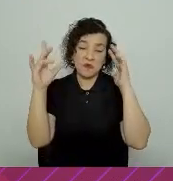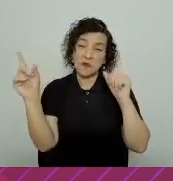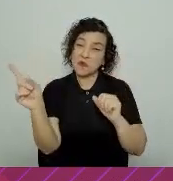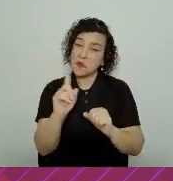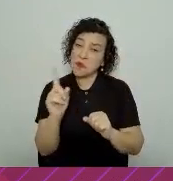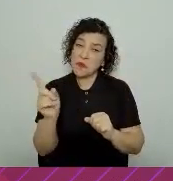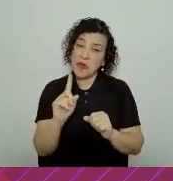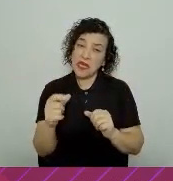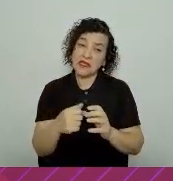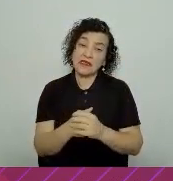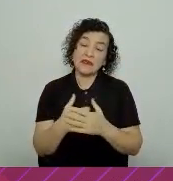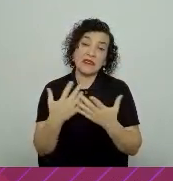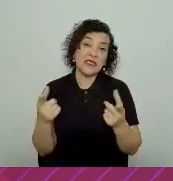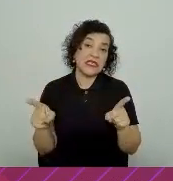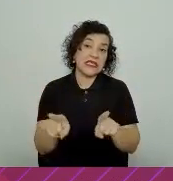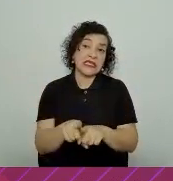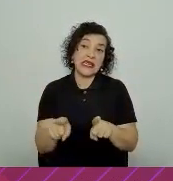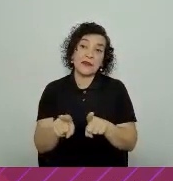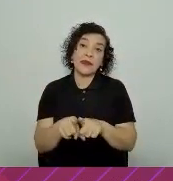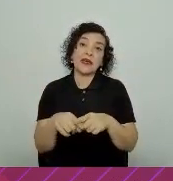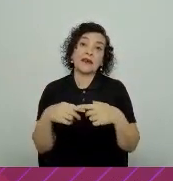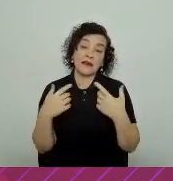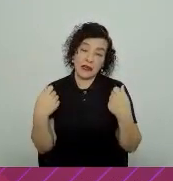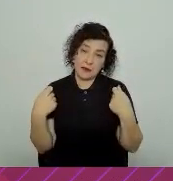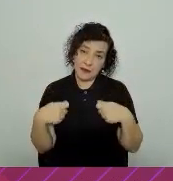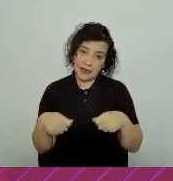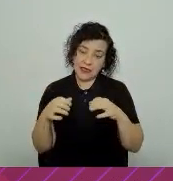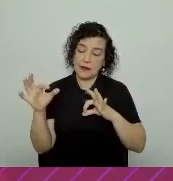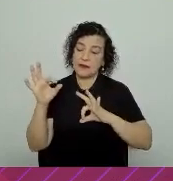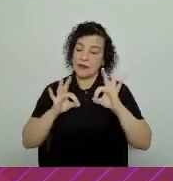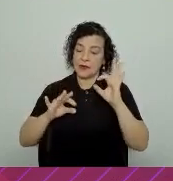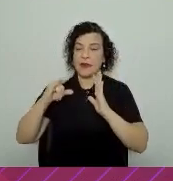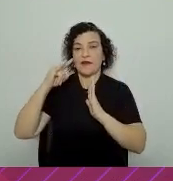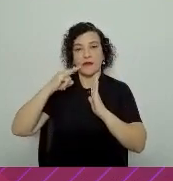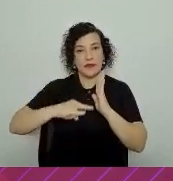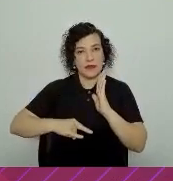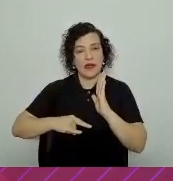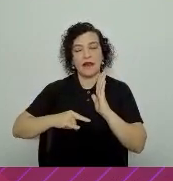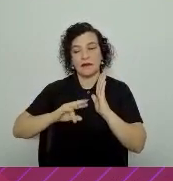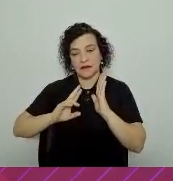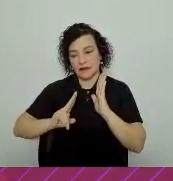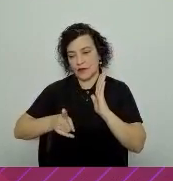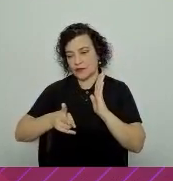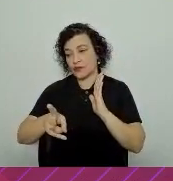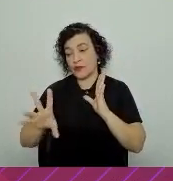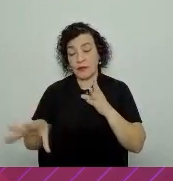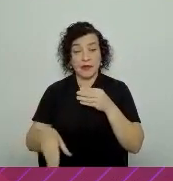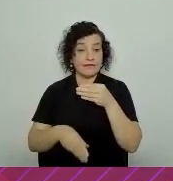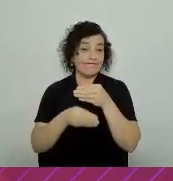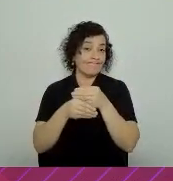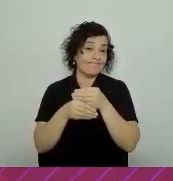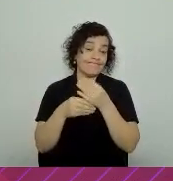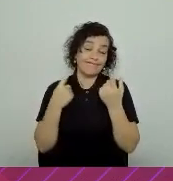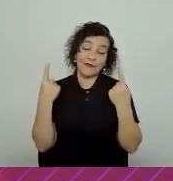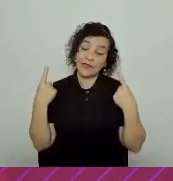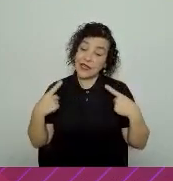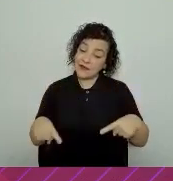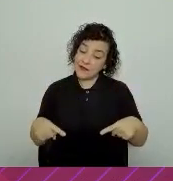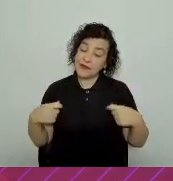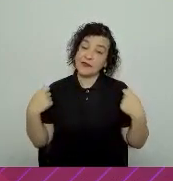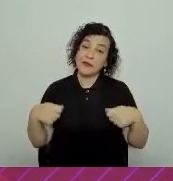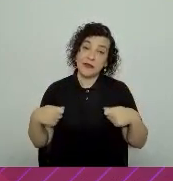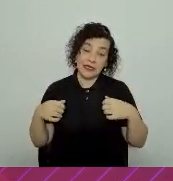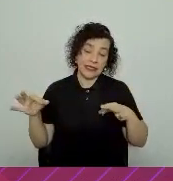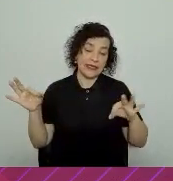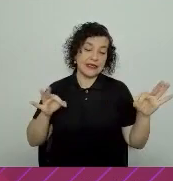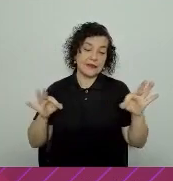não vamos e provavelmente não vamos deixar de fazer nosso formulários Então são conhecimentos a mais aí desafios a mais que a gente vai ter que se preparar